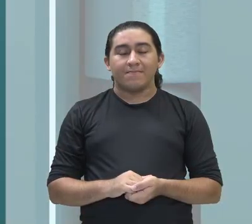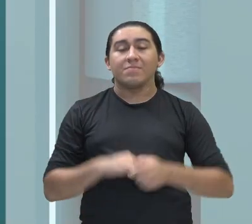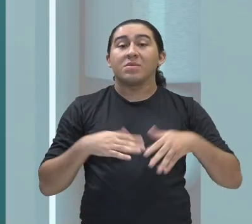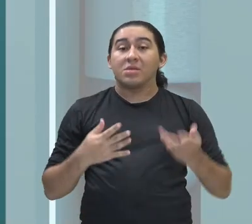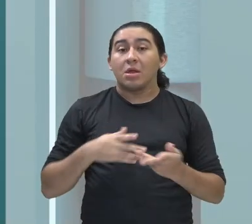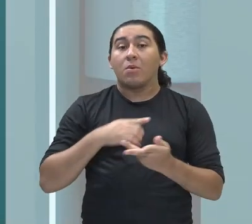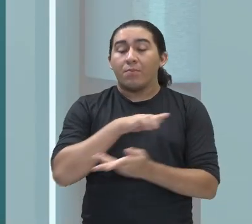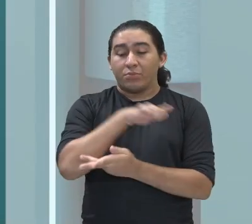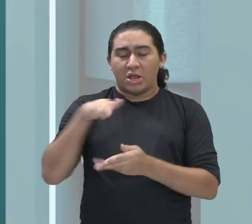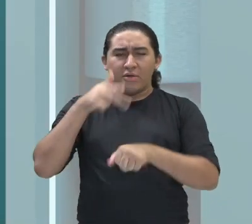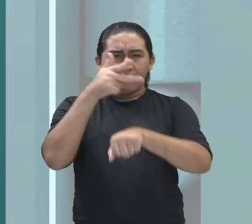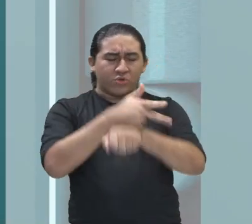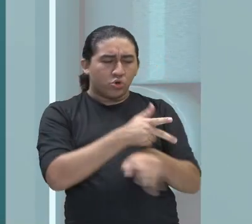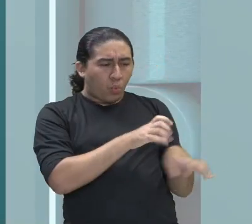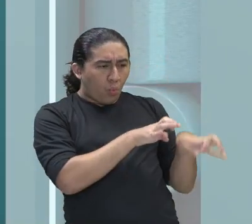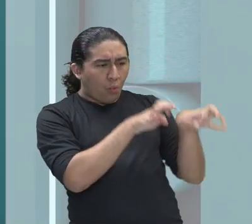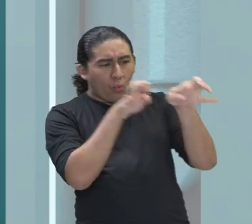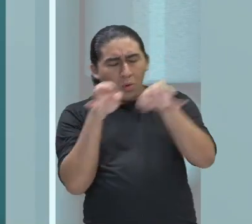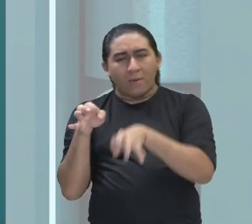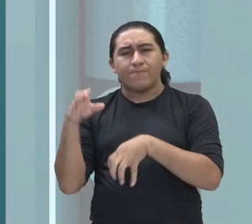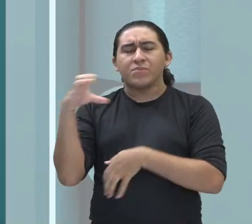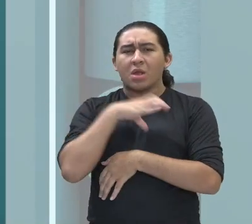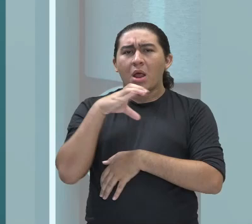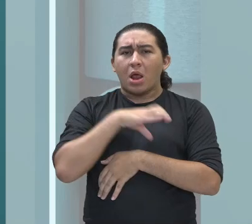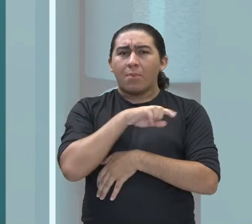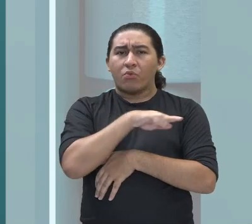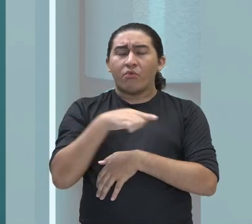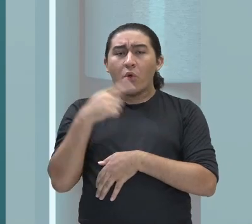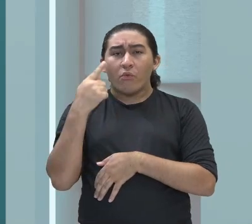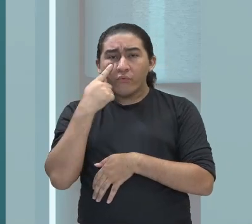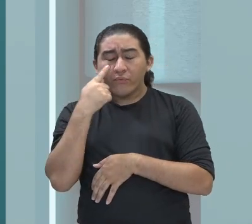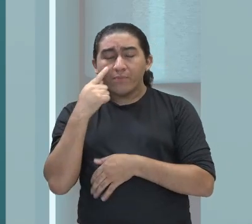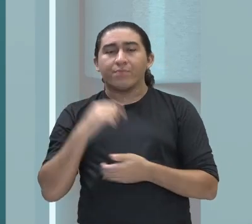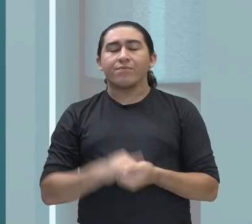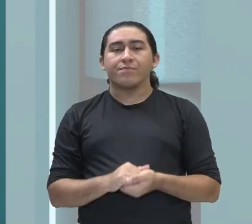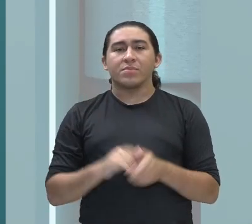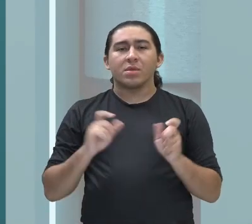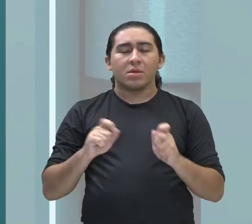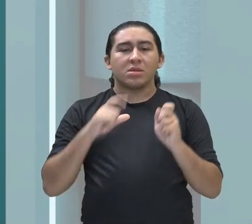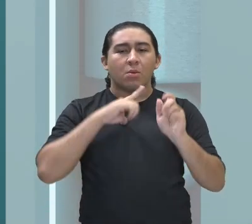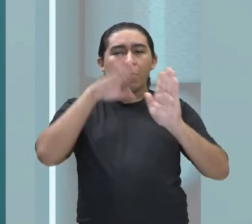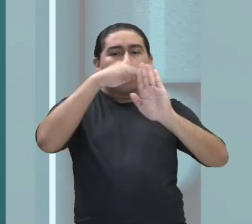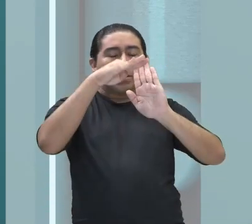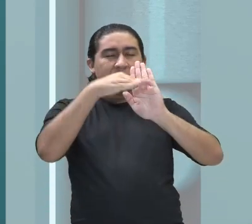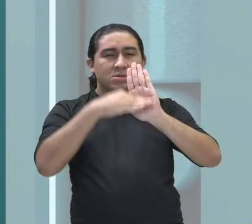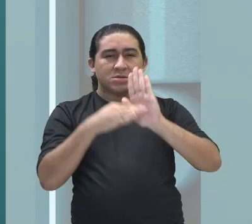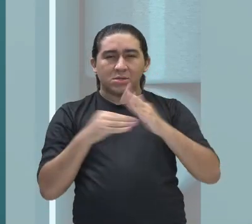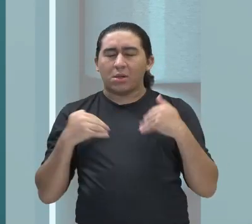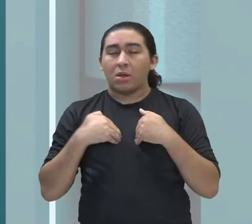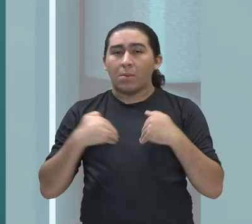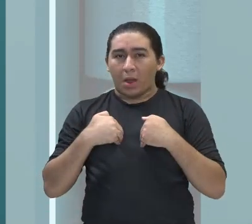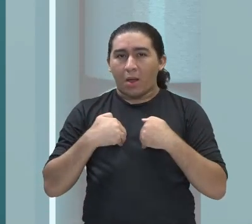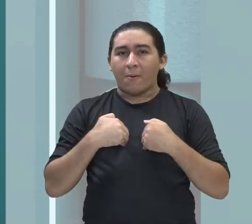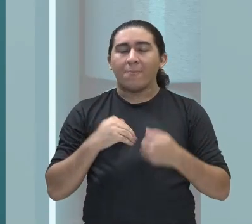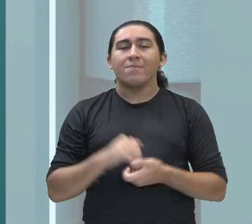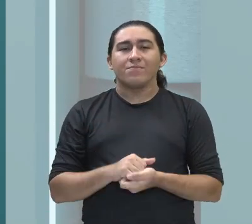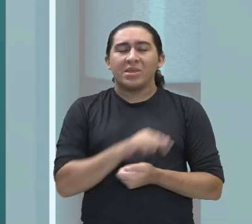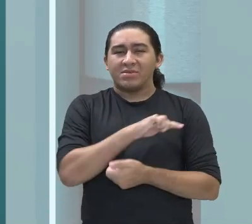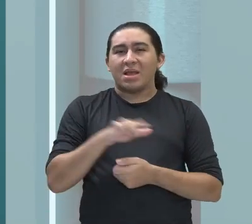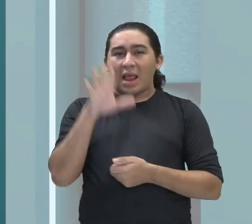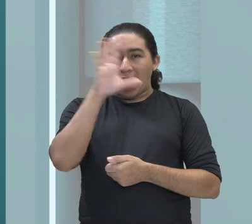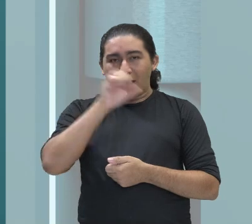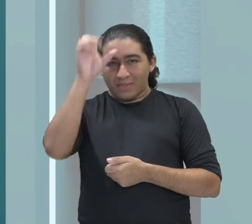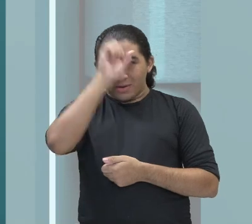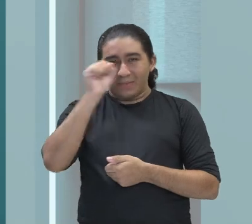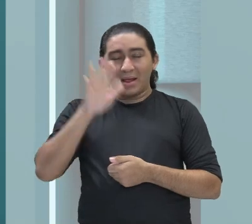Então, nesse short video, né, nesse vídeo bem curto aí, nós vimos uma lista de animais, né, que ampliou o vocabulário de vocês. Alguns